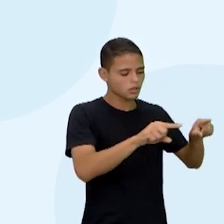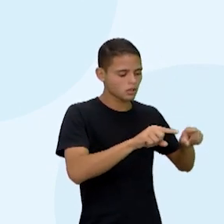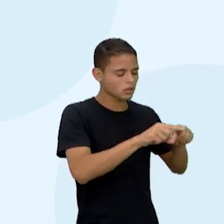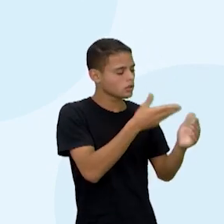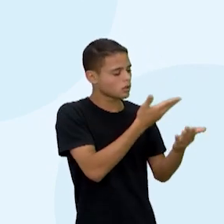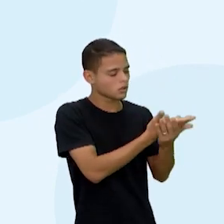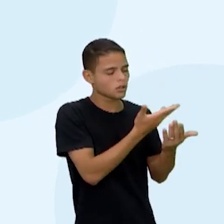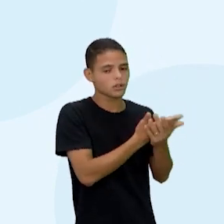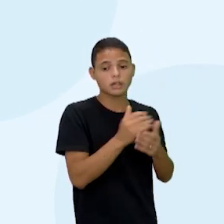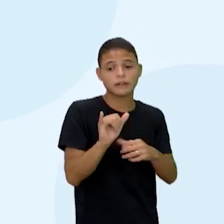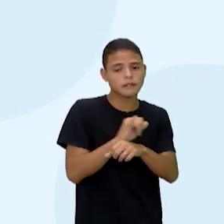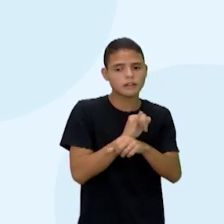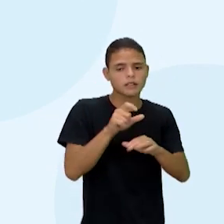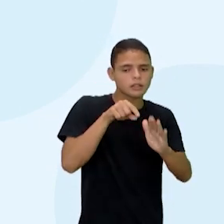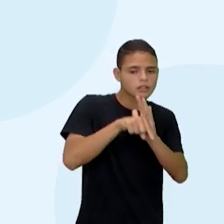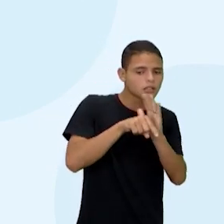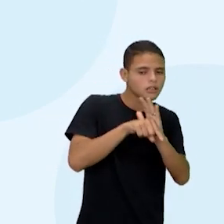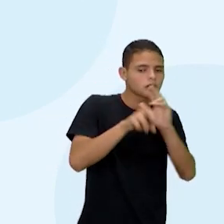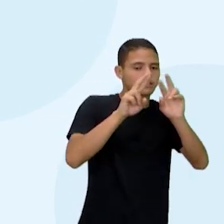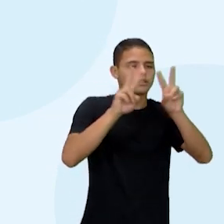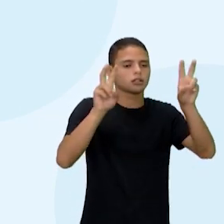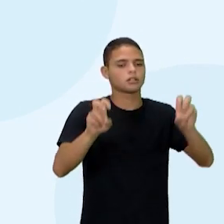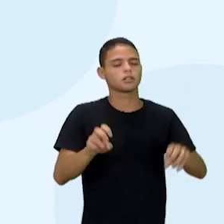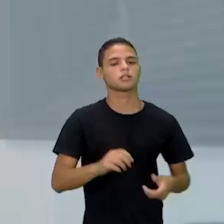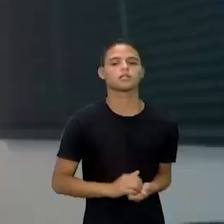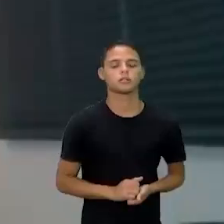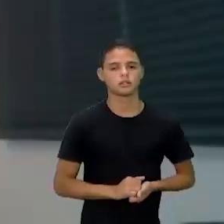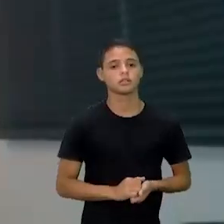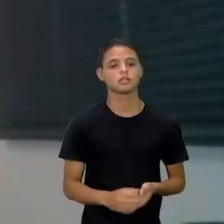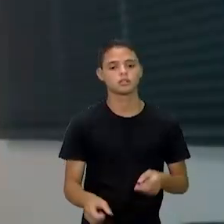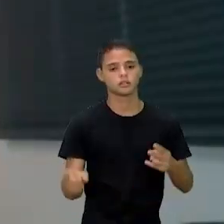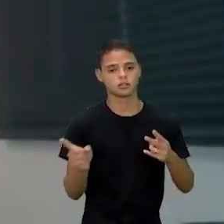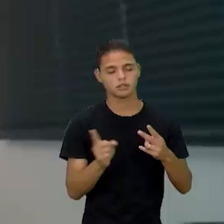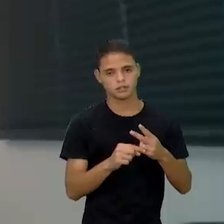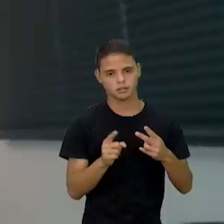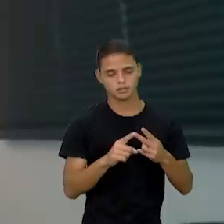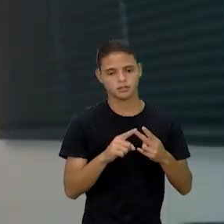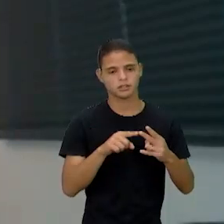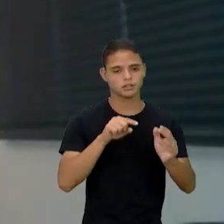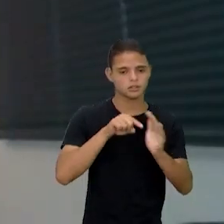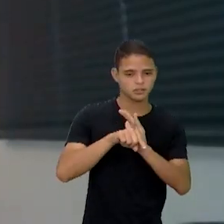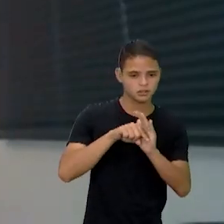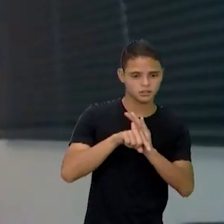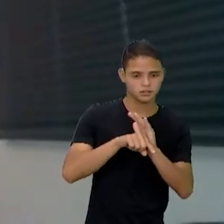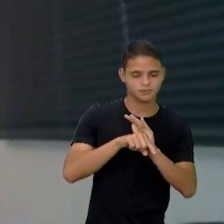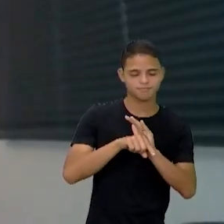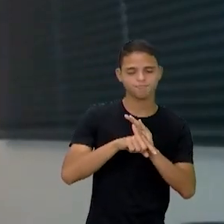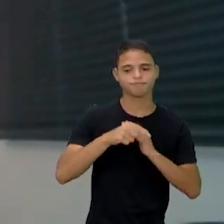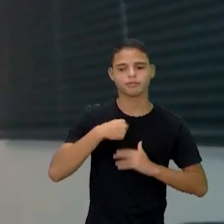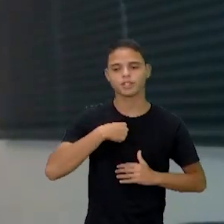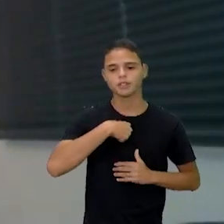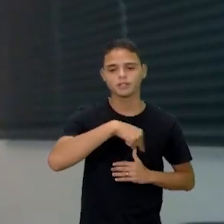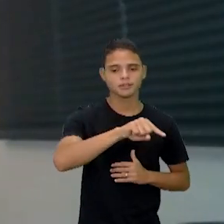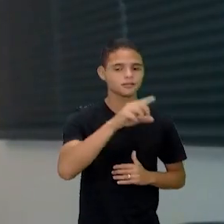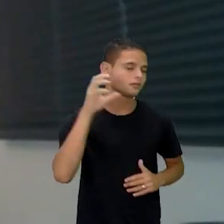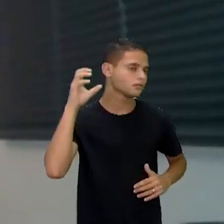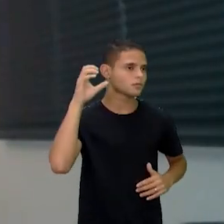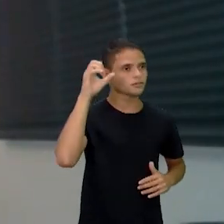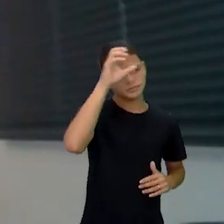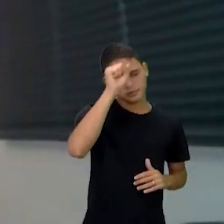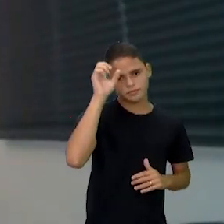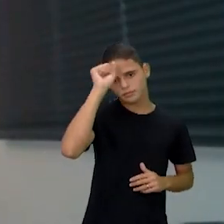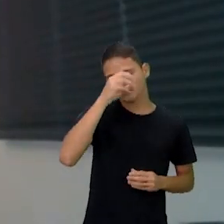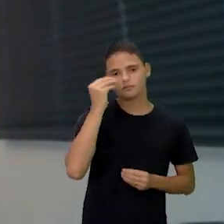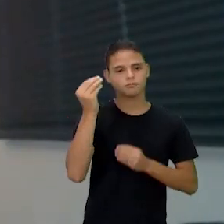se aprofundar no tema. O tipo 2 está aqui no para pesquisar sobre isso eu vou, né? Então ela teve que aprender como fazer